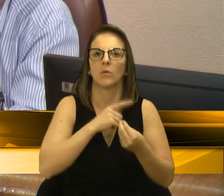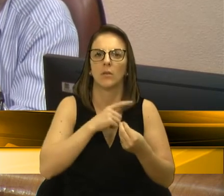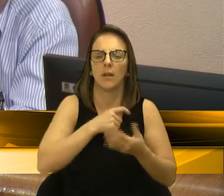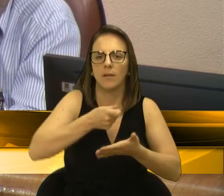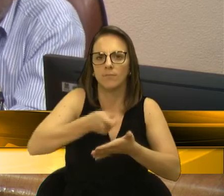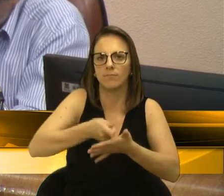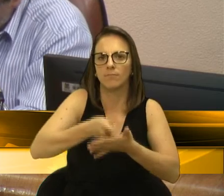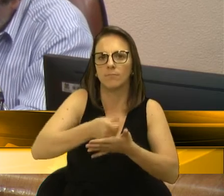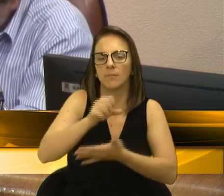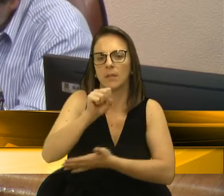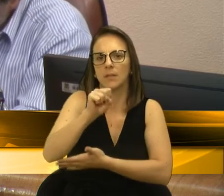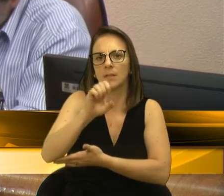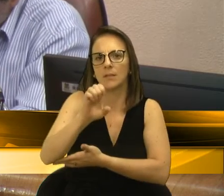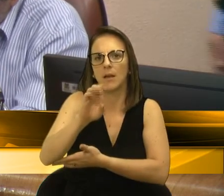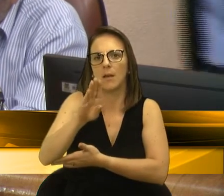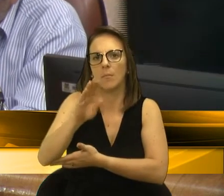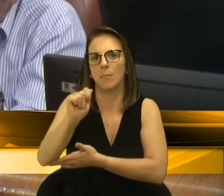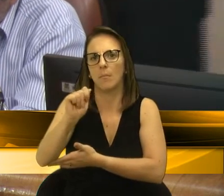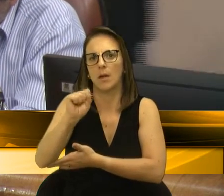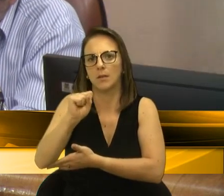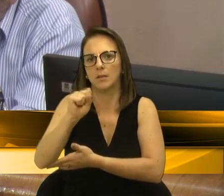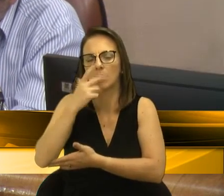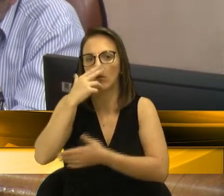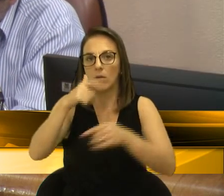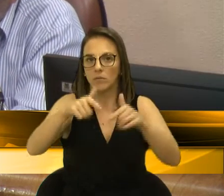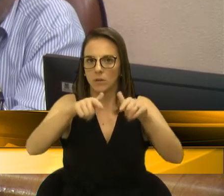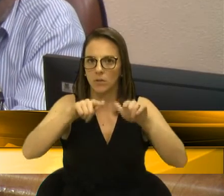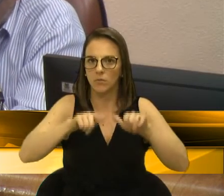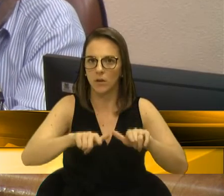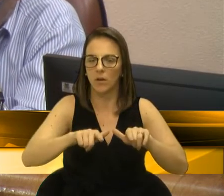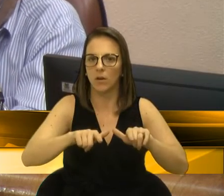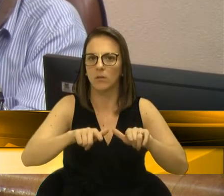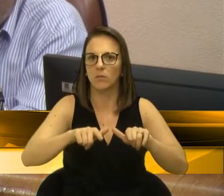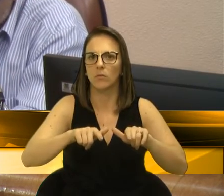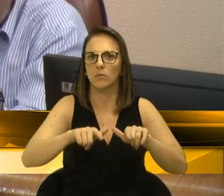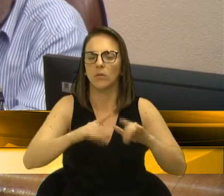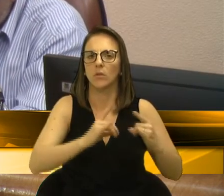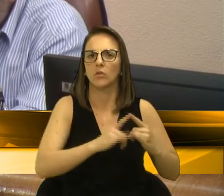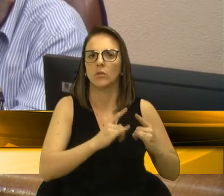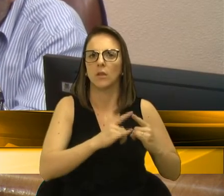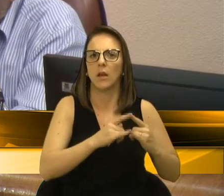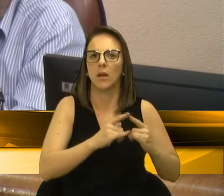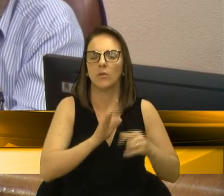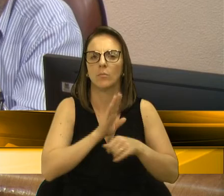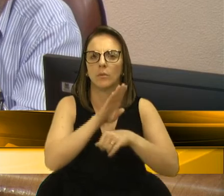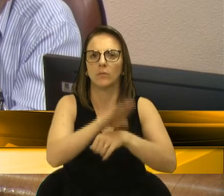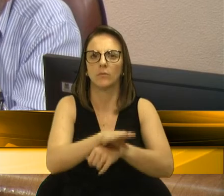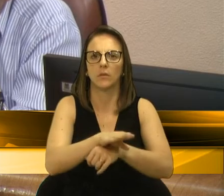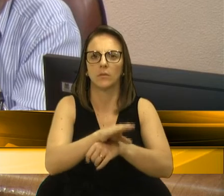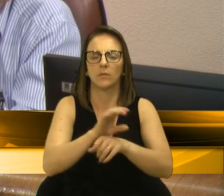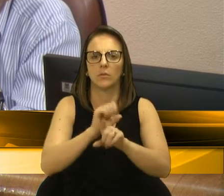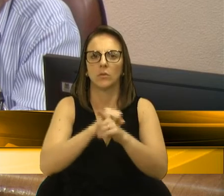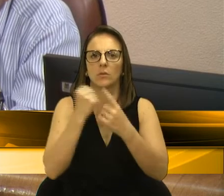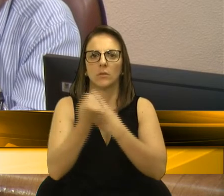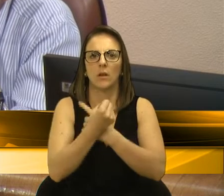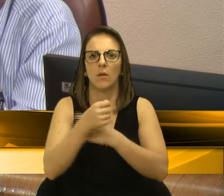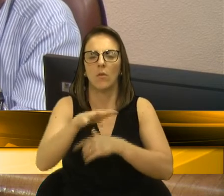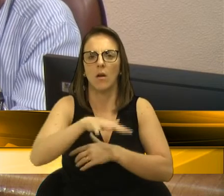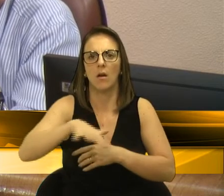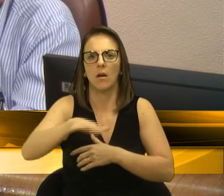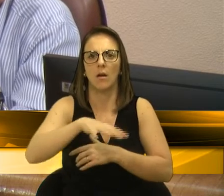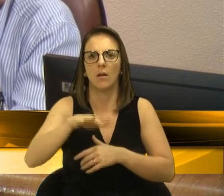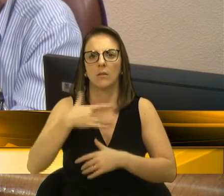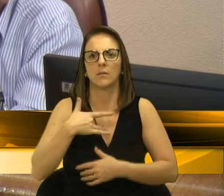SEBAS, que é o Certificado de Entidade Beneficiente de Assistência Social na área da saúde, com previsão de desclassificação